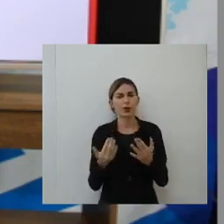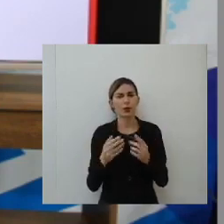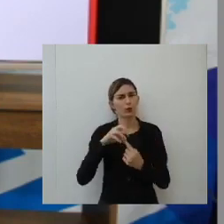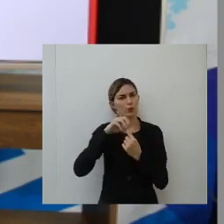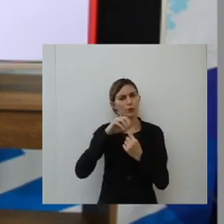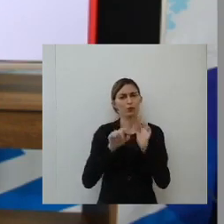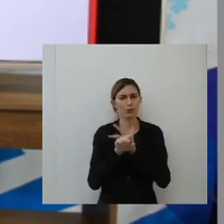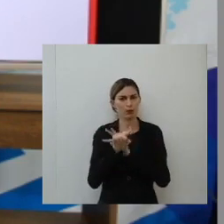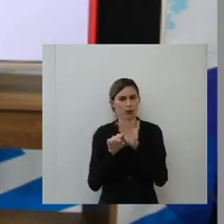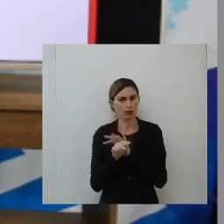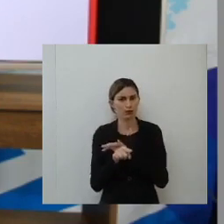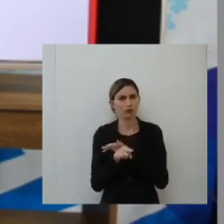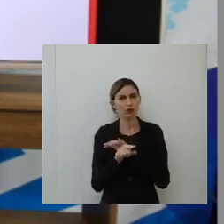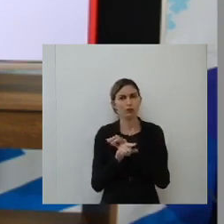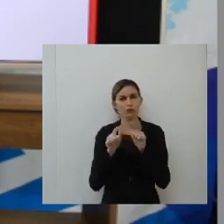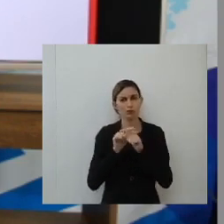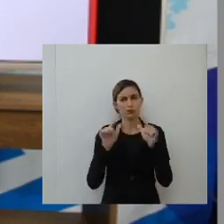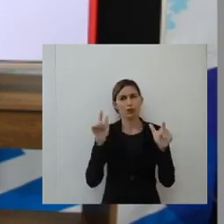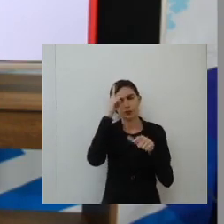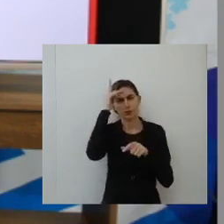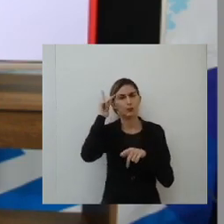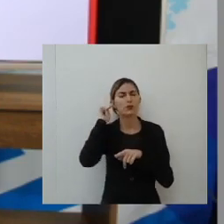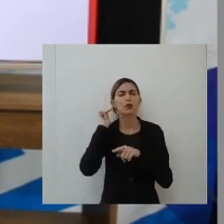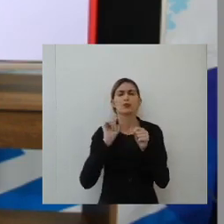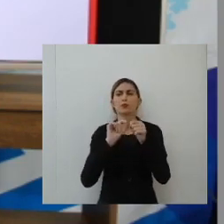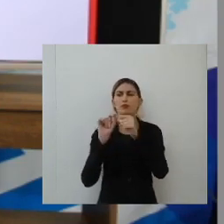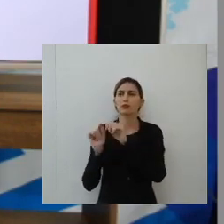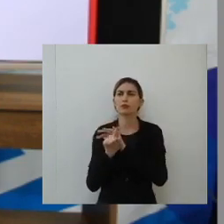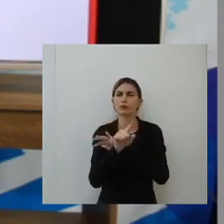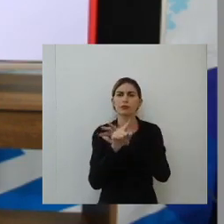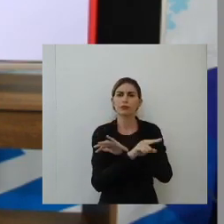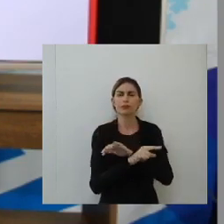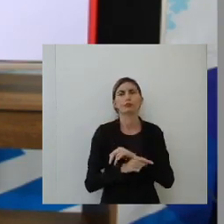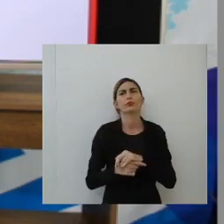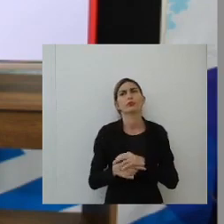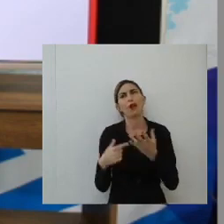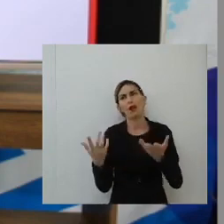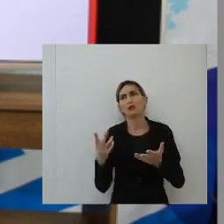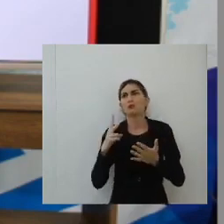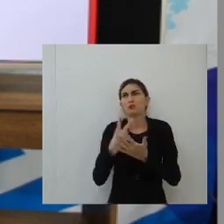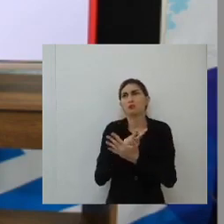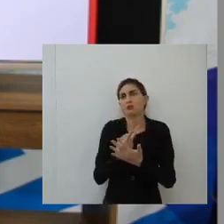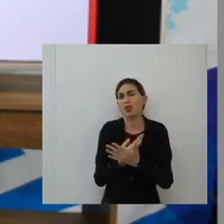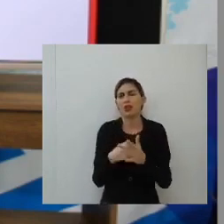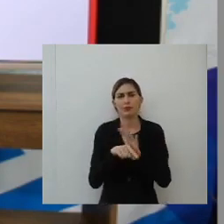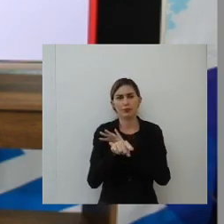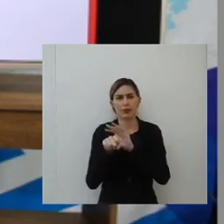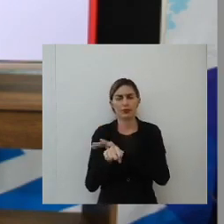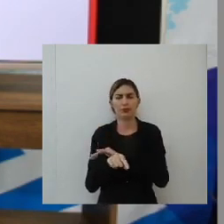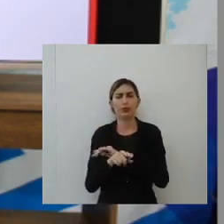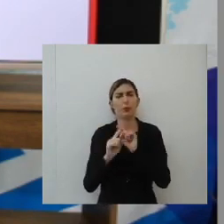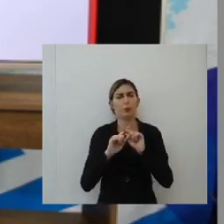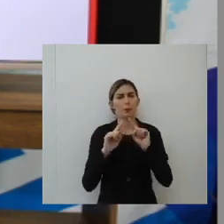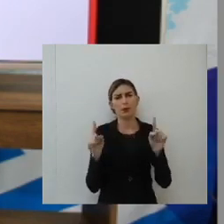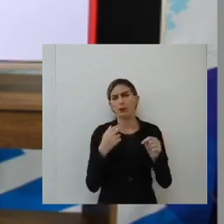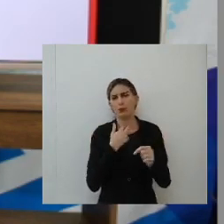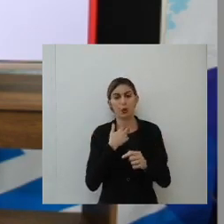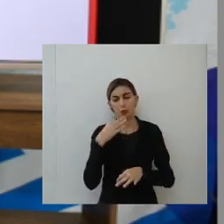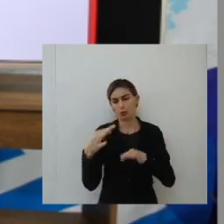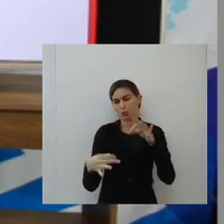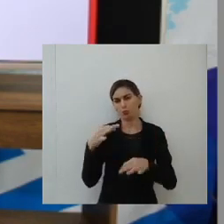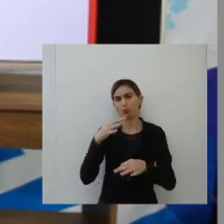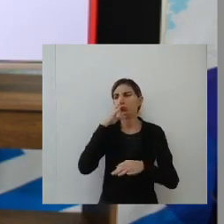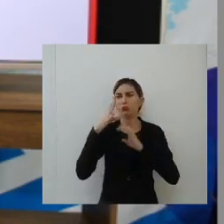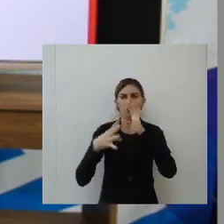das perguntas que muita gente faz de forma até errônea, mas a gente não pode julgar